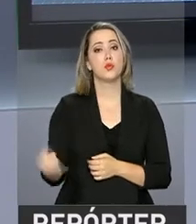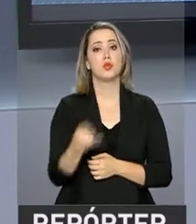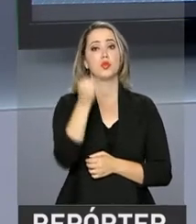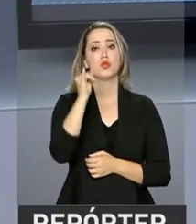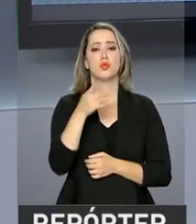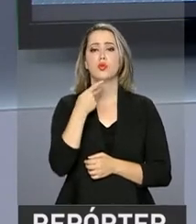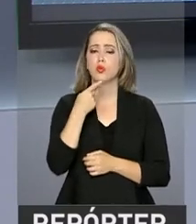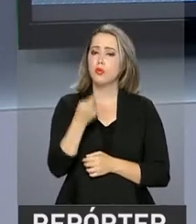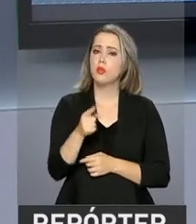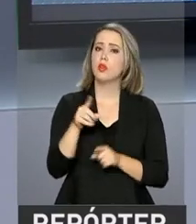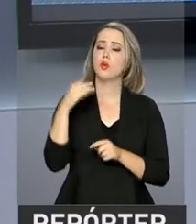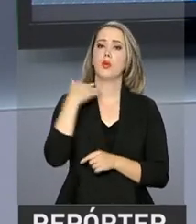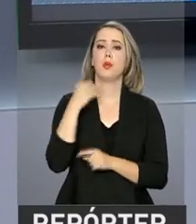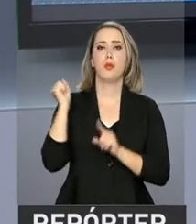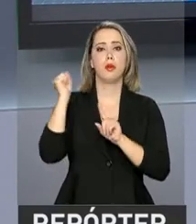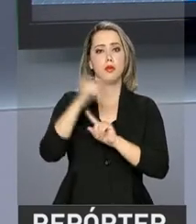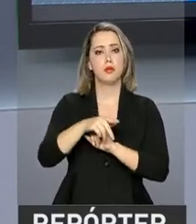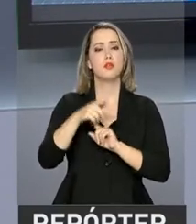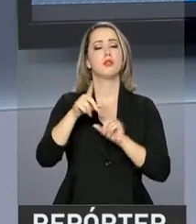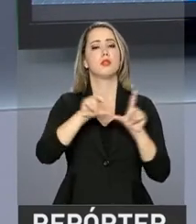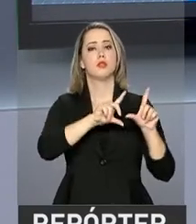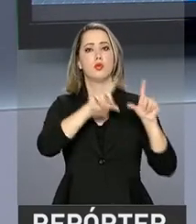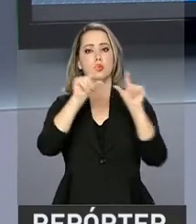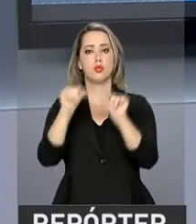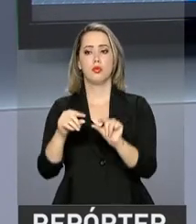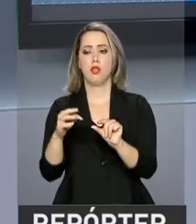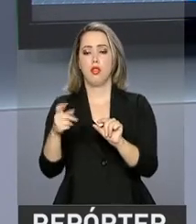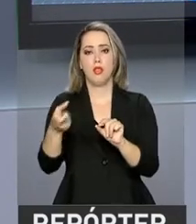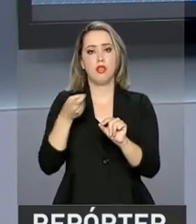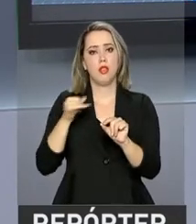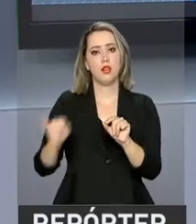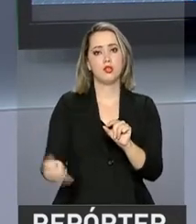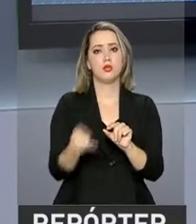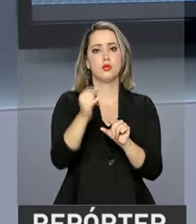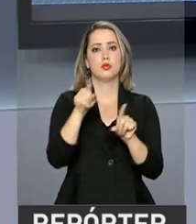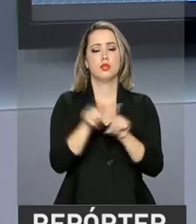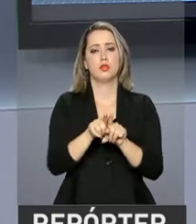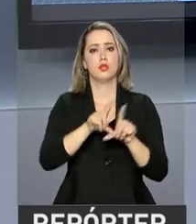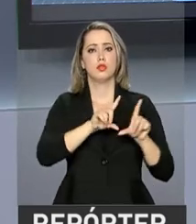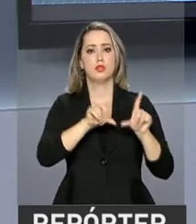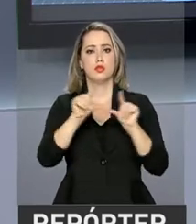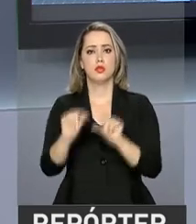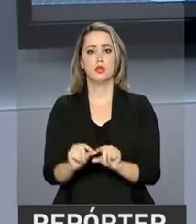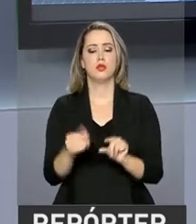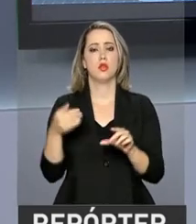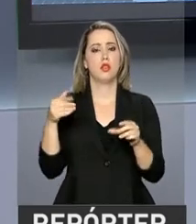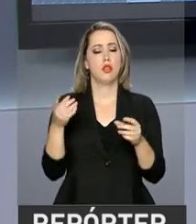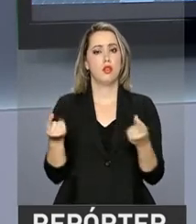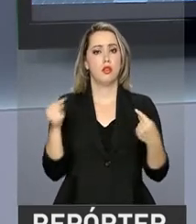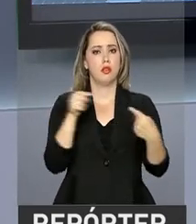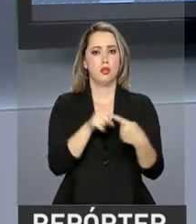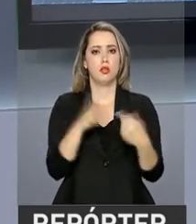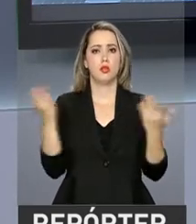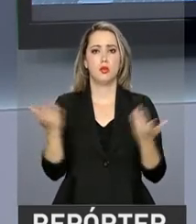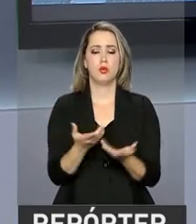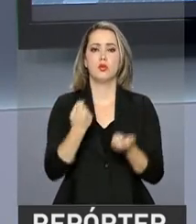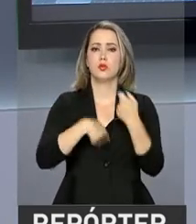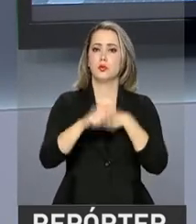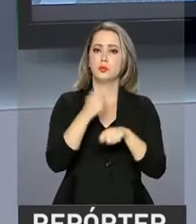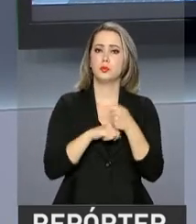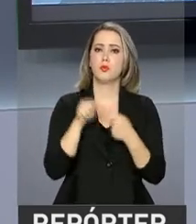que o banco central deve reduzir a taxa básica até o patamar que for possível dentro do cenário atual da economia